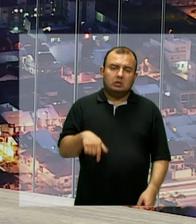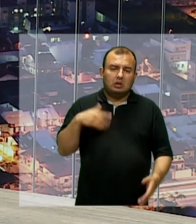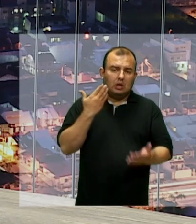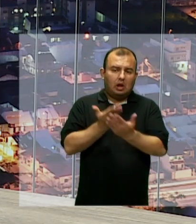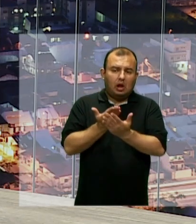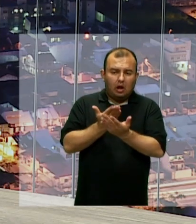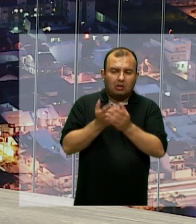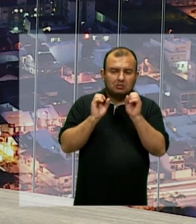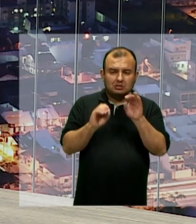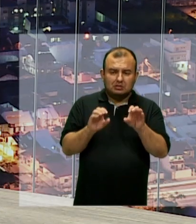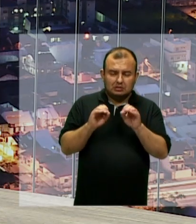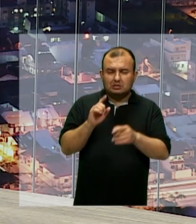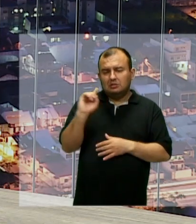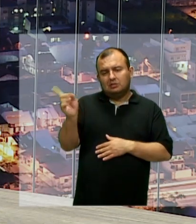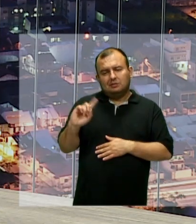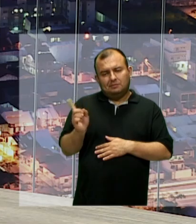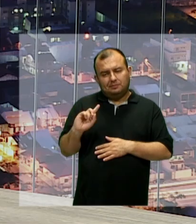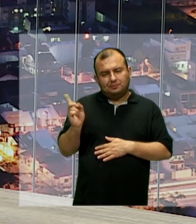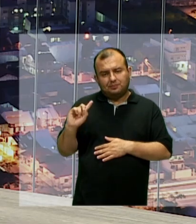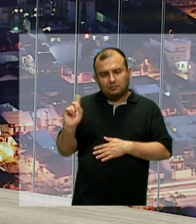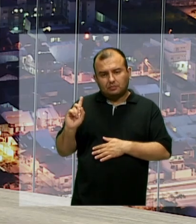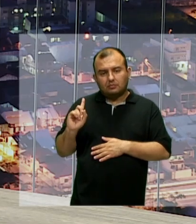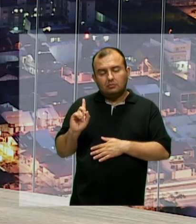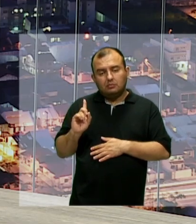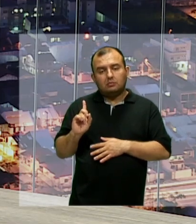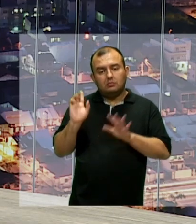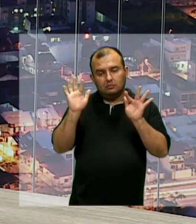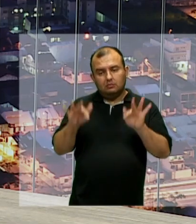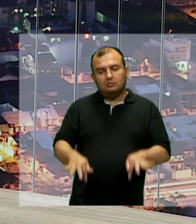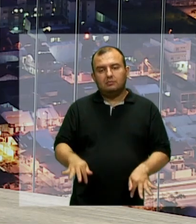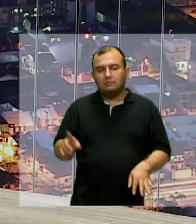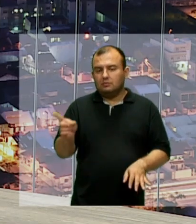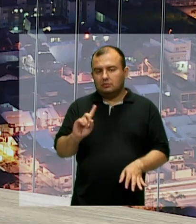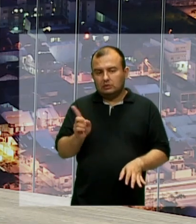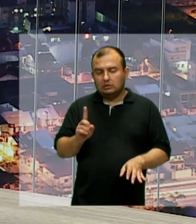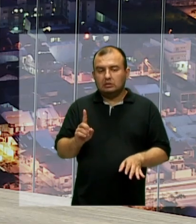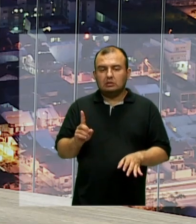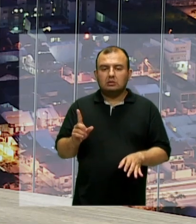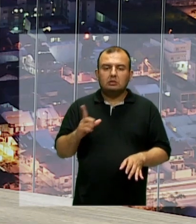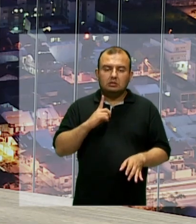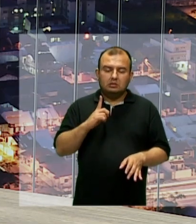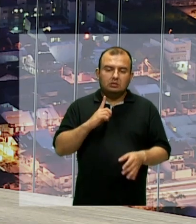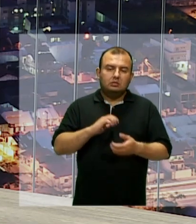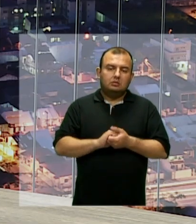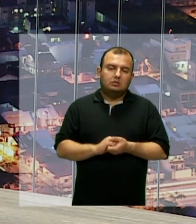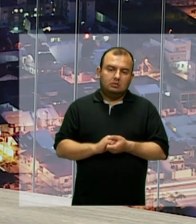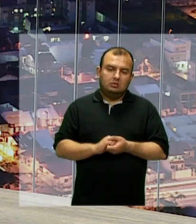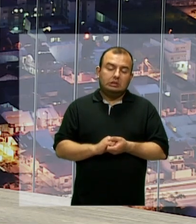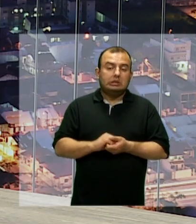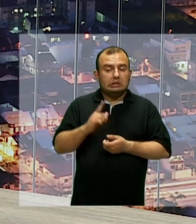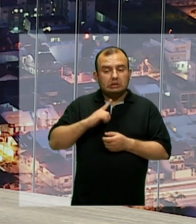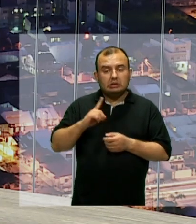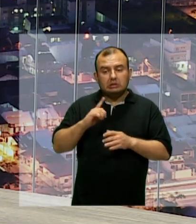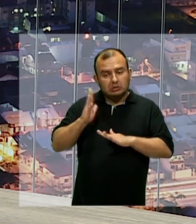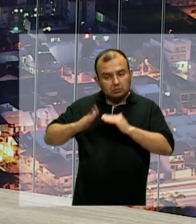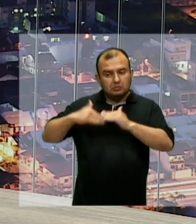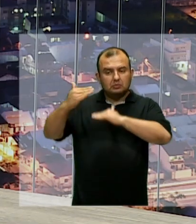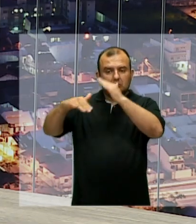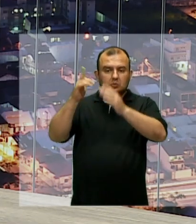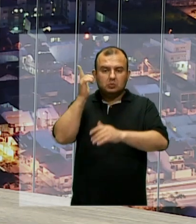de nada e nem é um ponto final no assunto, porque não existe assunto com ponto final, né? Tem sempre uma